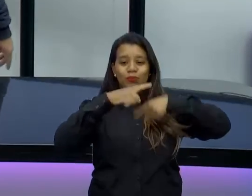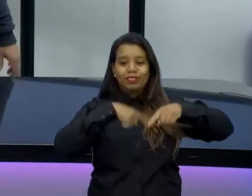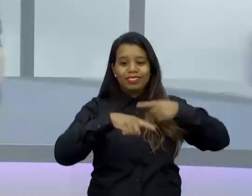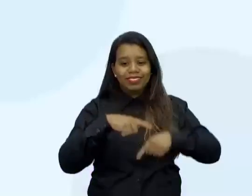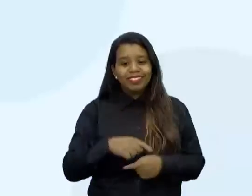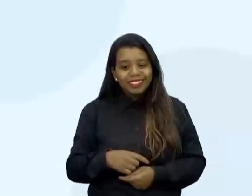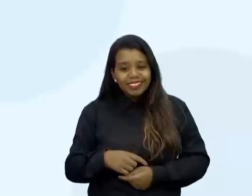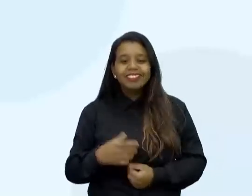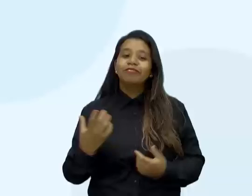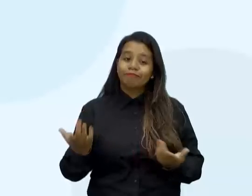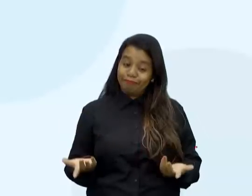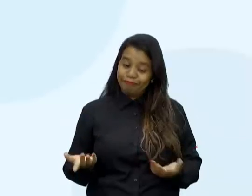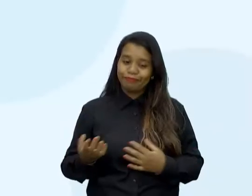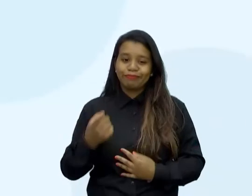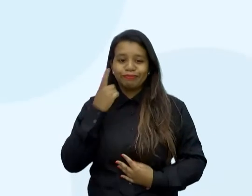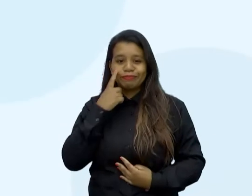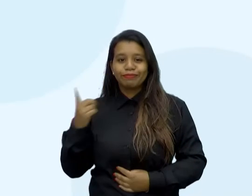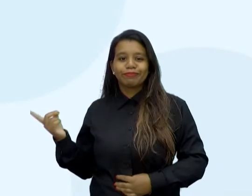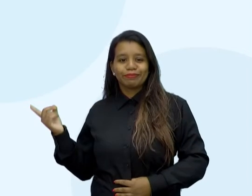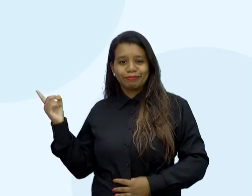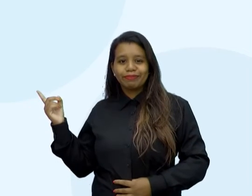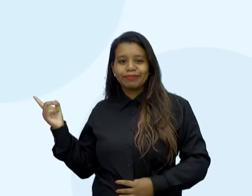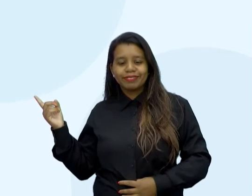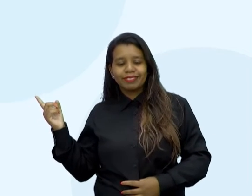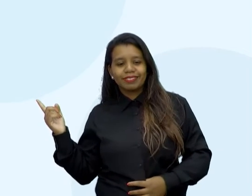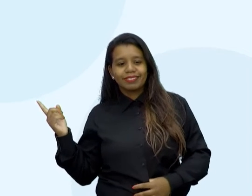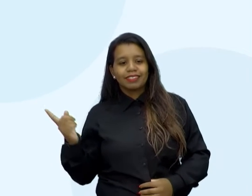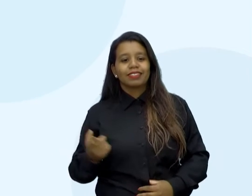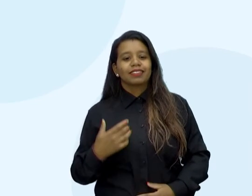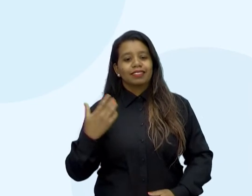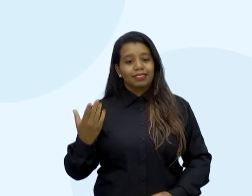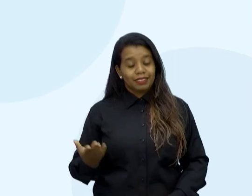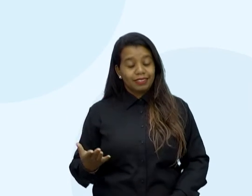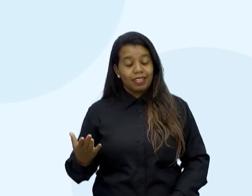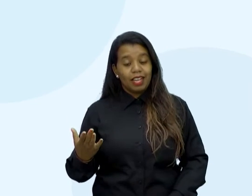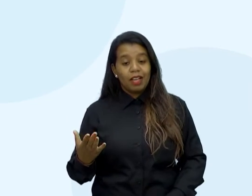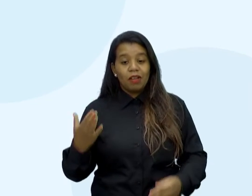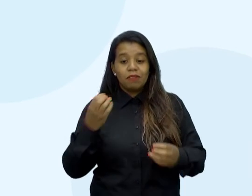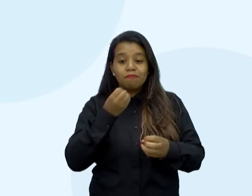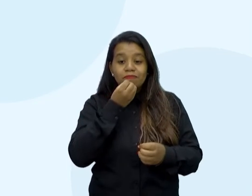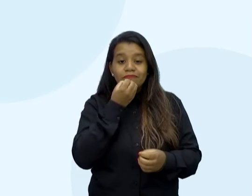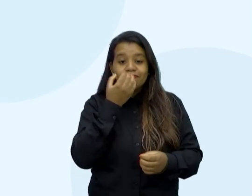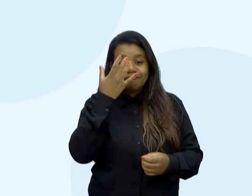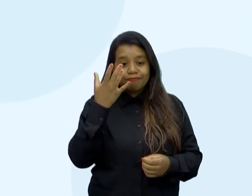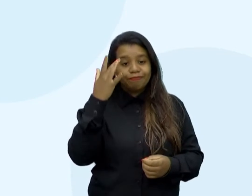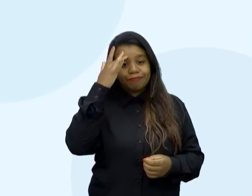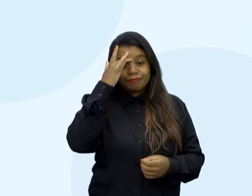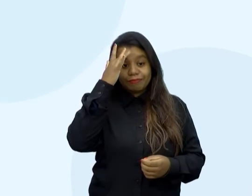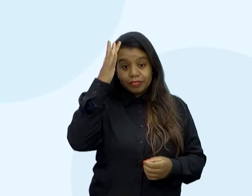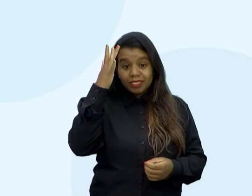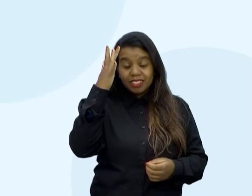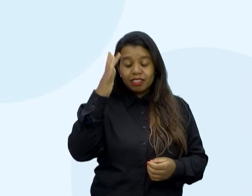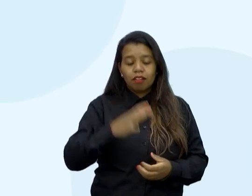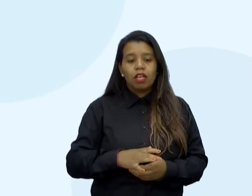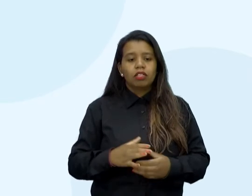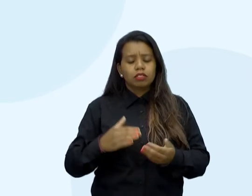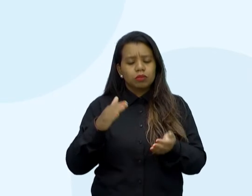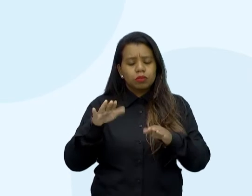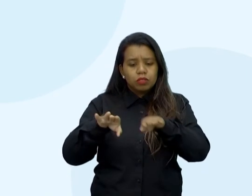para você, em diversas condições mais fácil você manter um